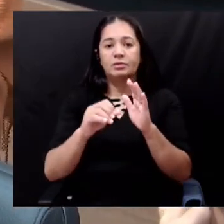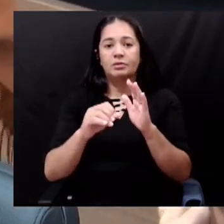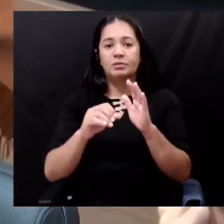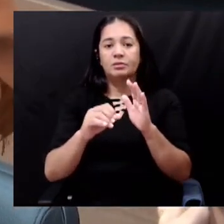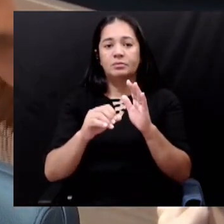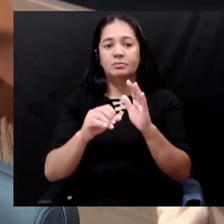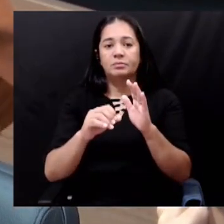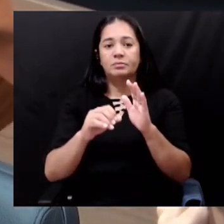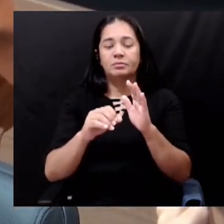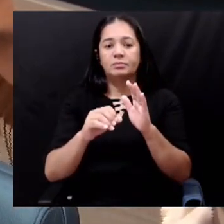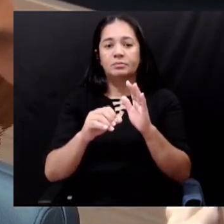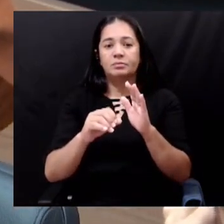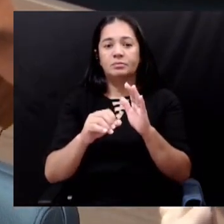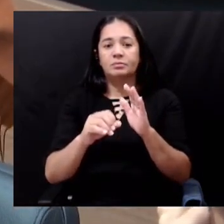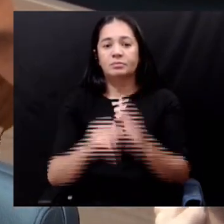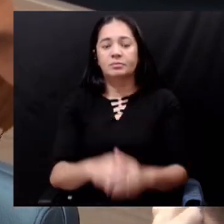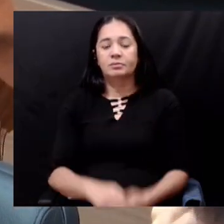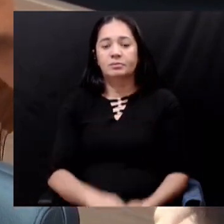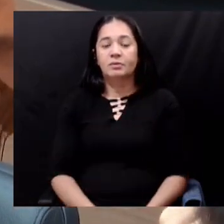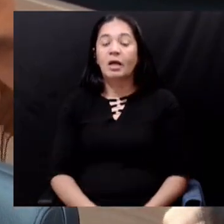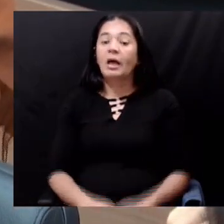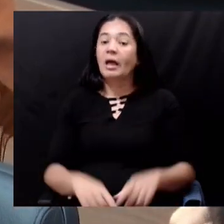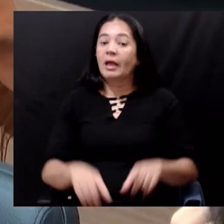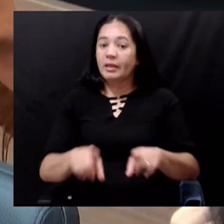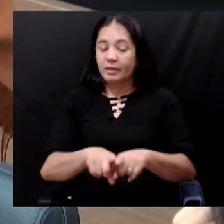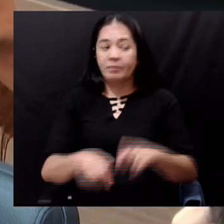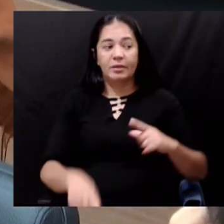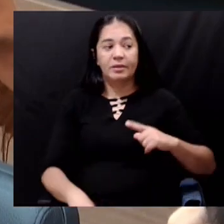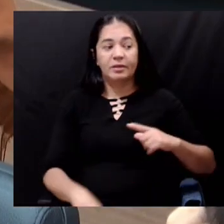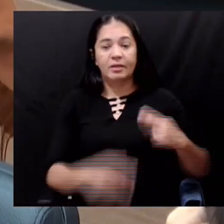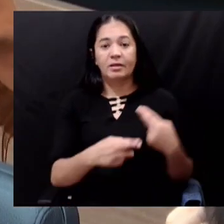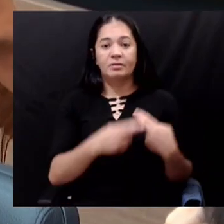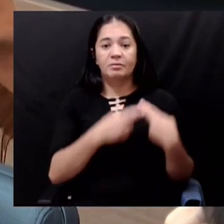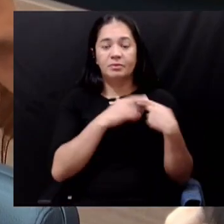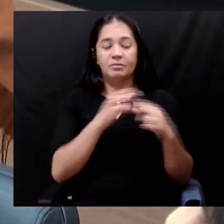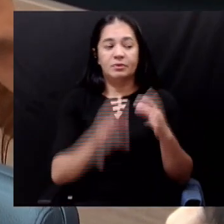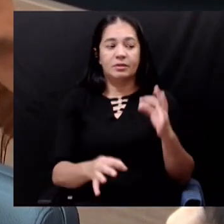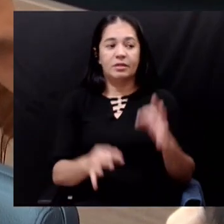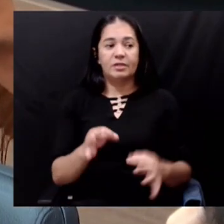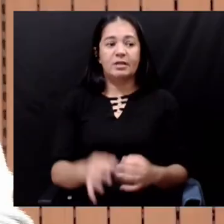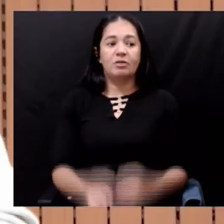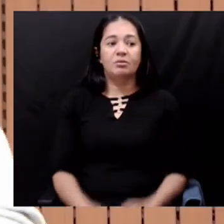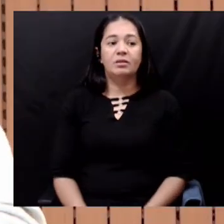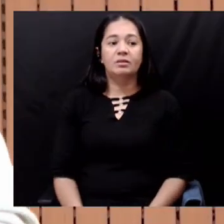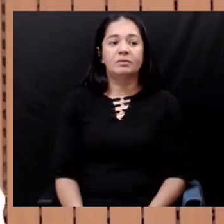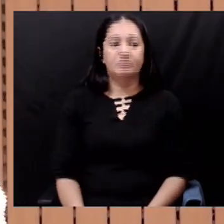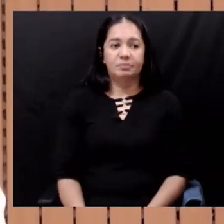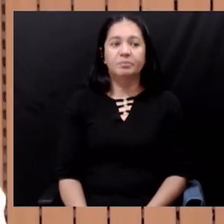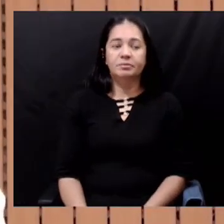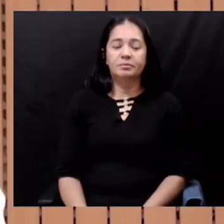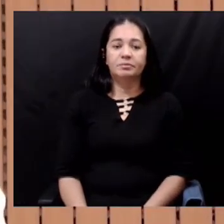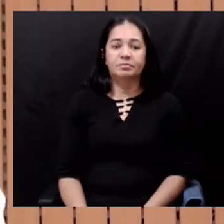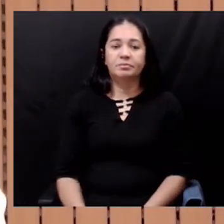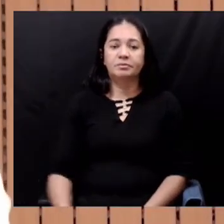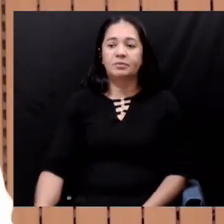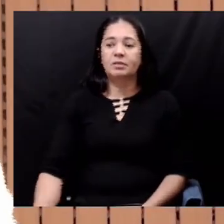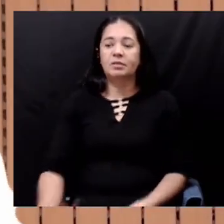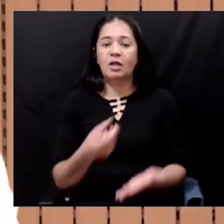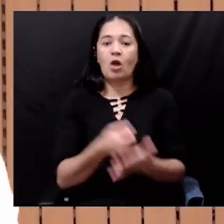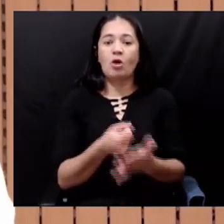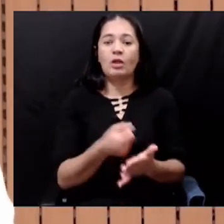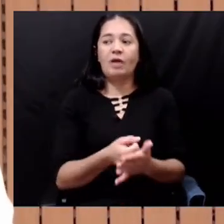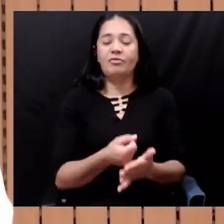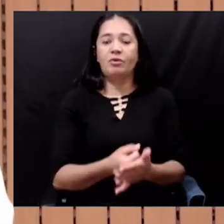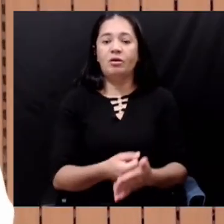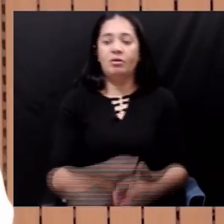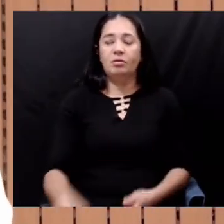tem a da responsabilização jurídica. Tem lá as obrigações de cada IO e